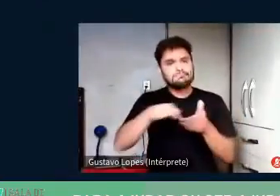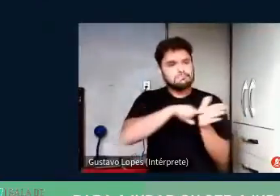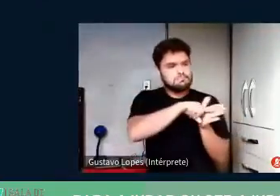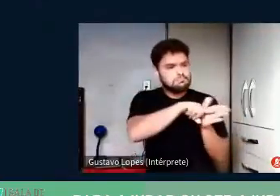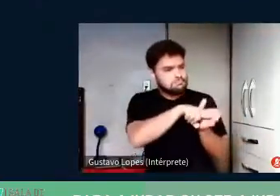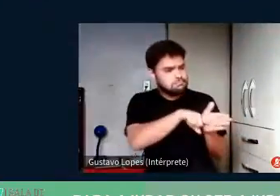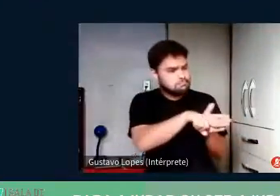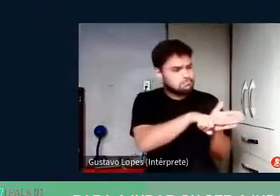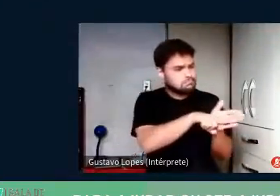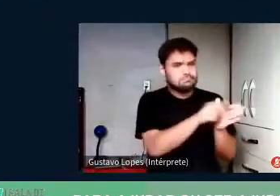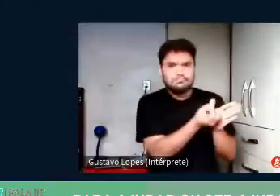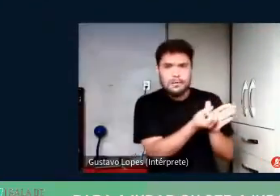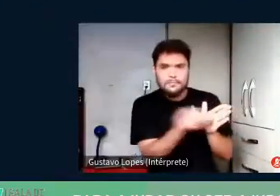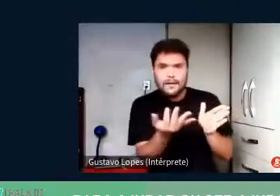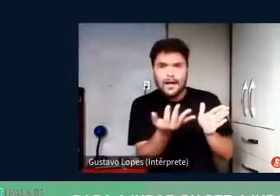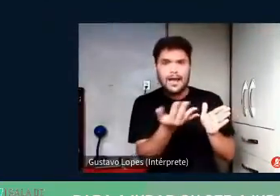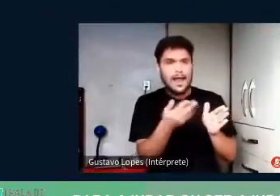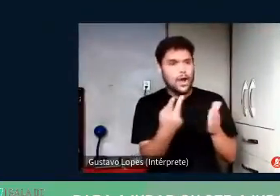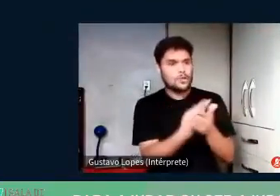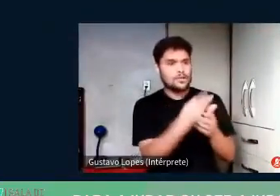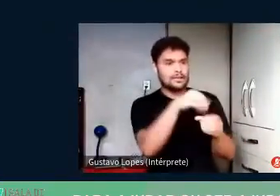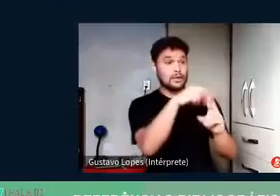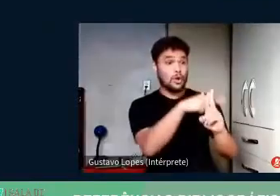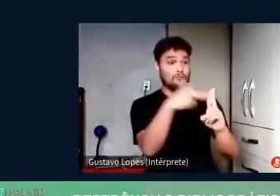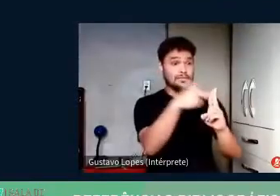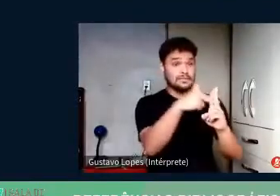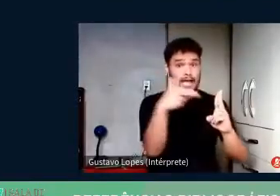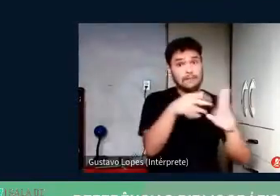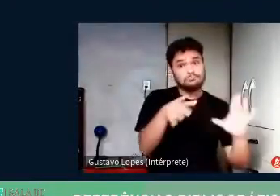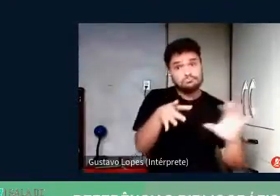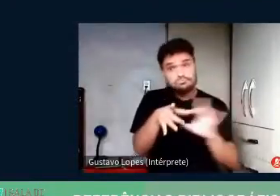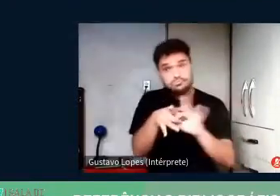vêm sendo desenvolvidas na universidade cheguem mais perto do serviço, mais rápido,